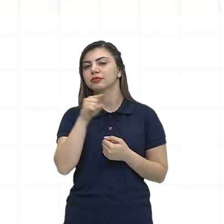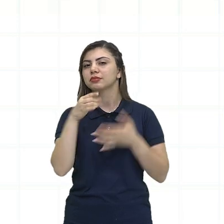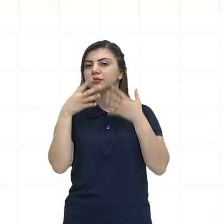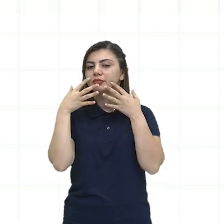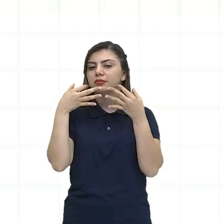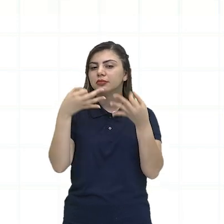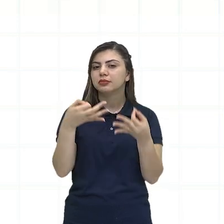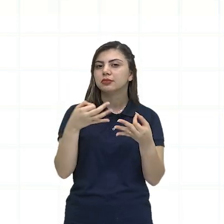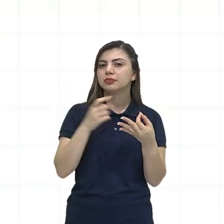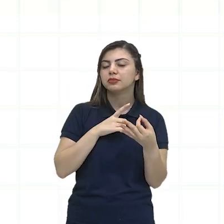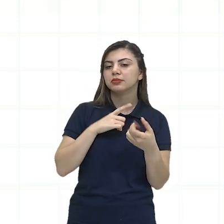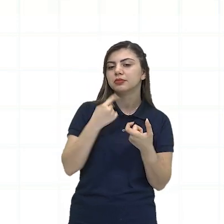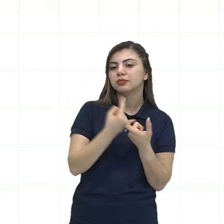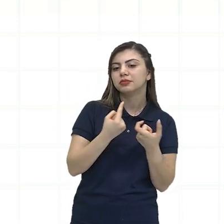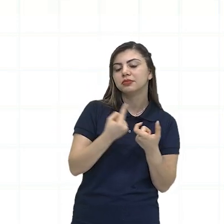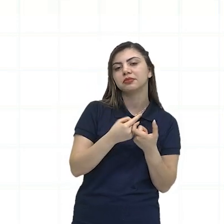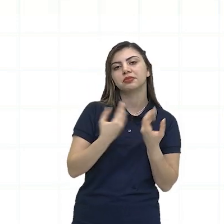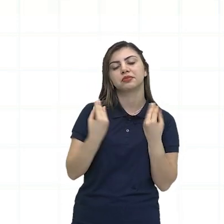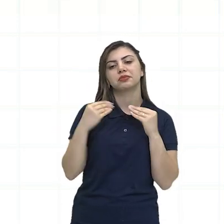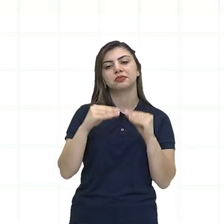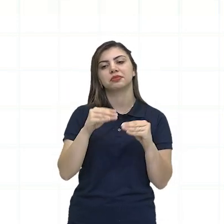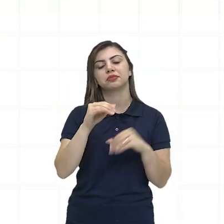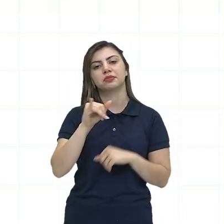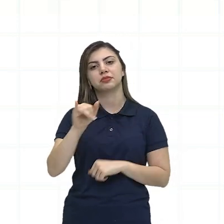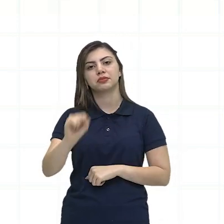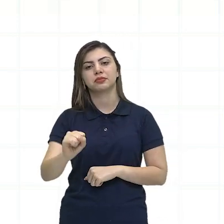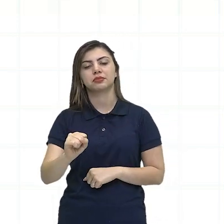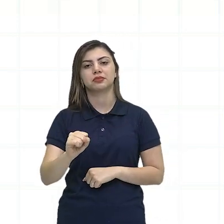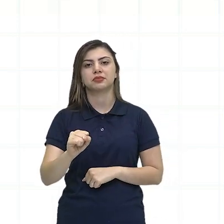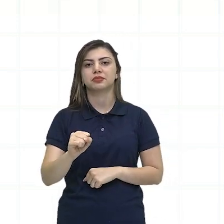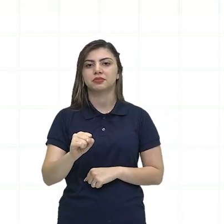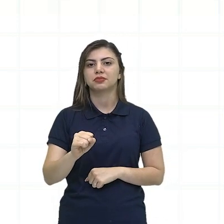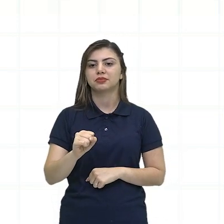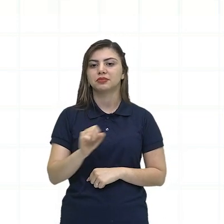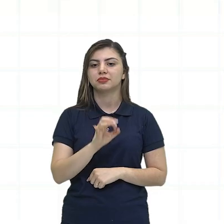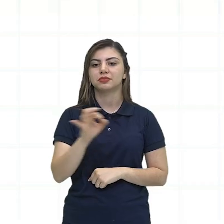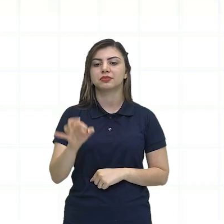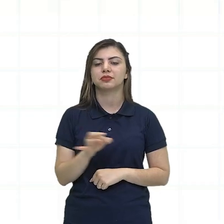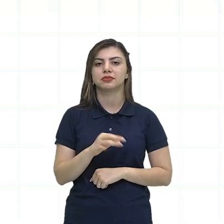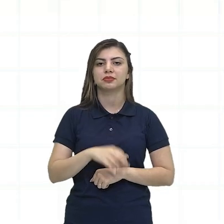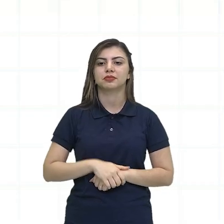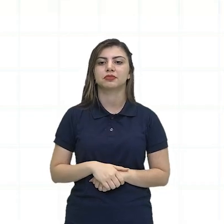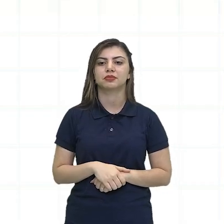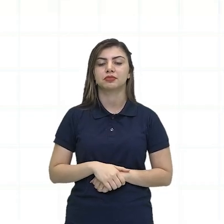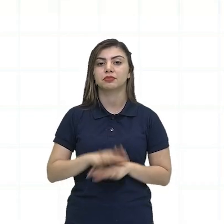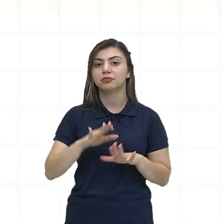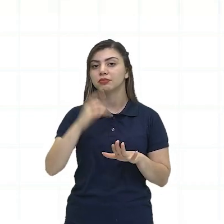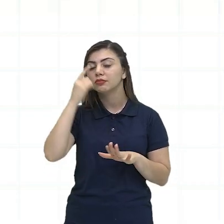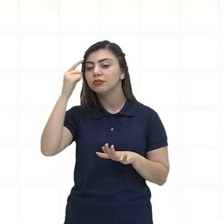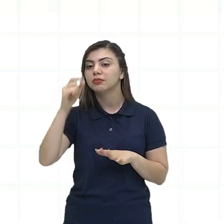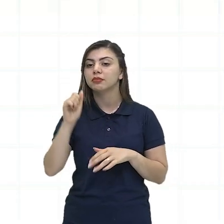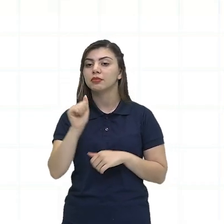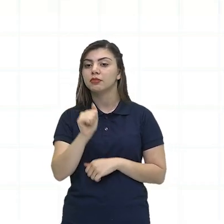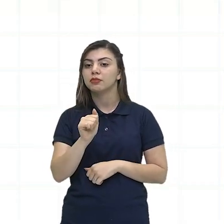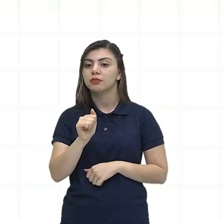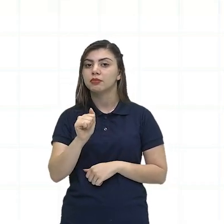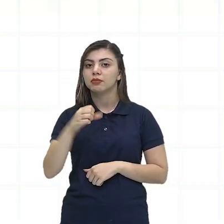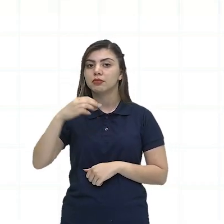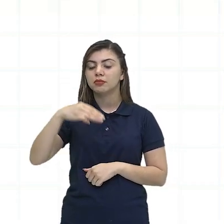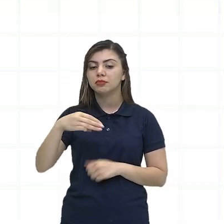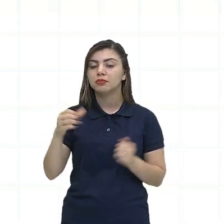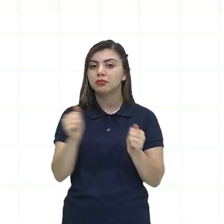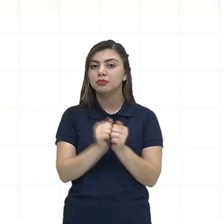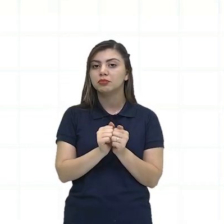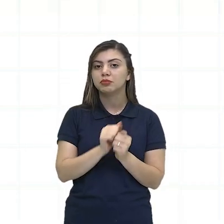tá? Porque parte dessa ideia de singular e plural, o diferentão é o I am, tá bom? Mas os demais seguem essa